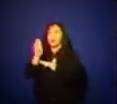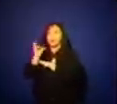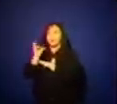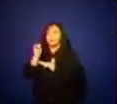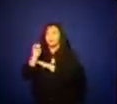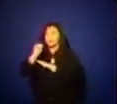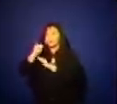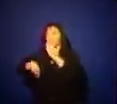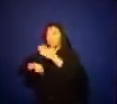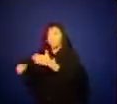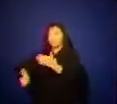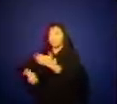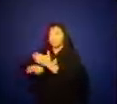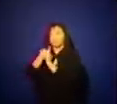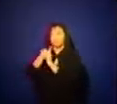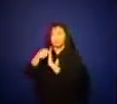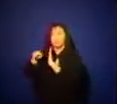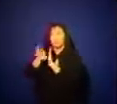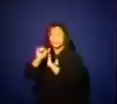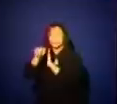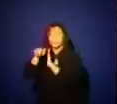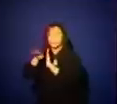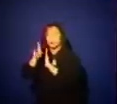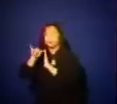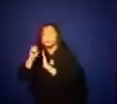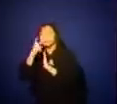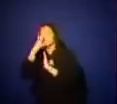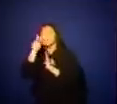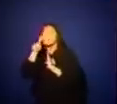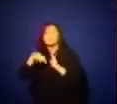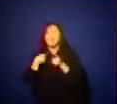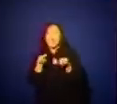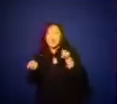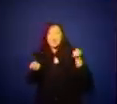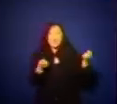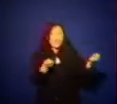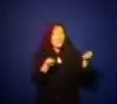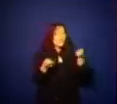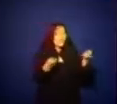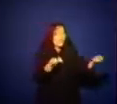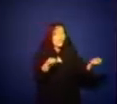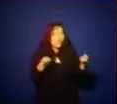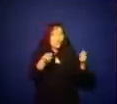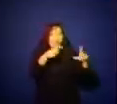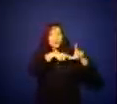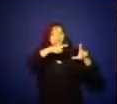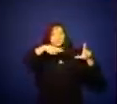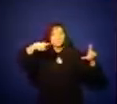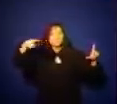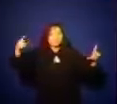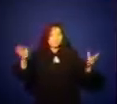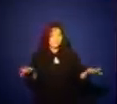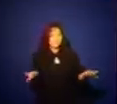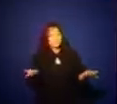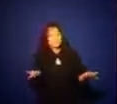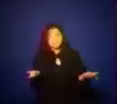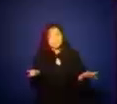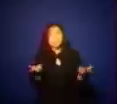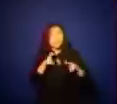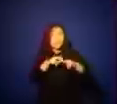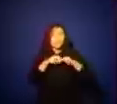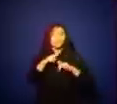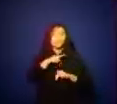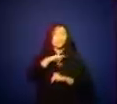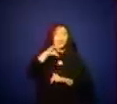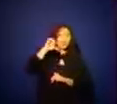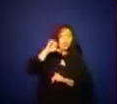você começa a ir para um tema de controle de capitais ou controle de mercados o que acontece nesses casos e a gente tem umas 9 10